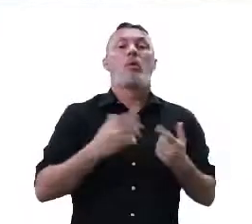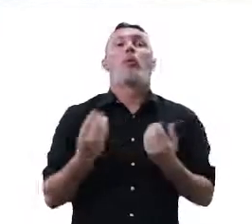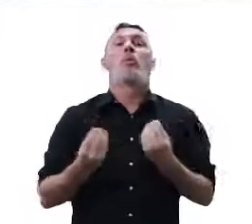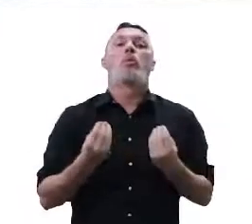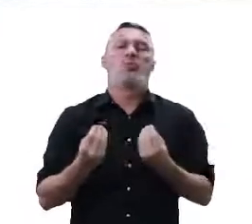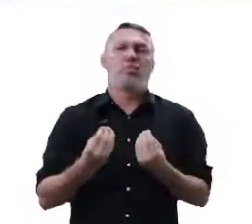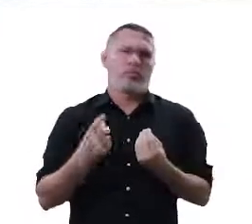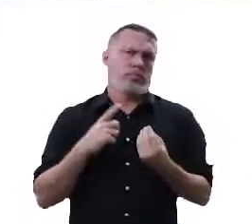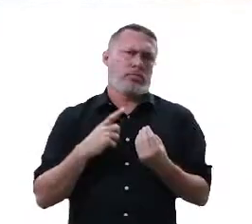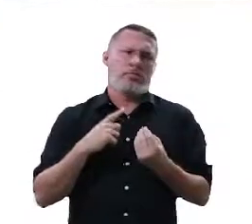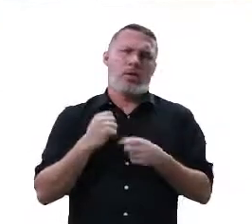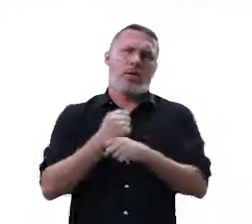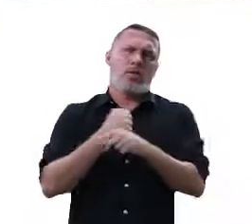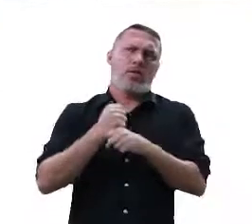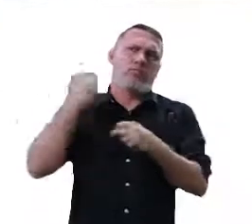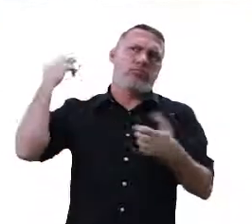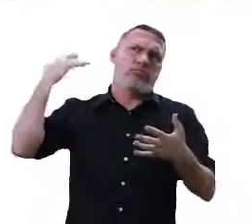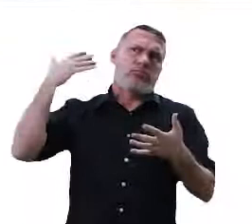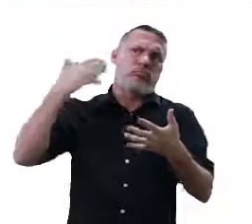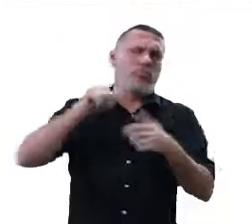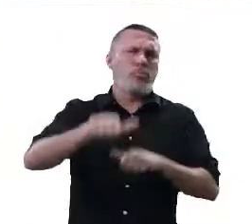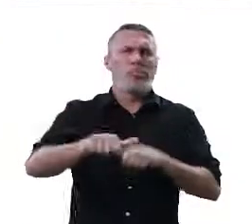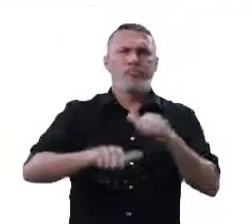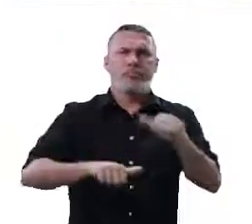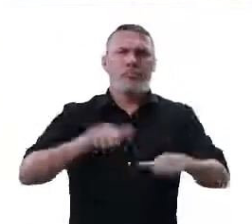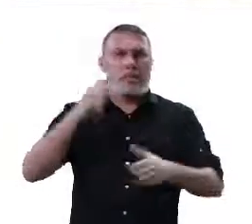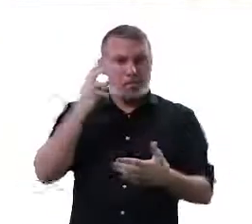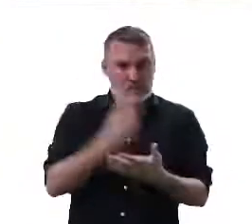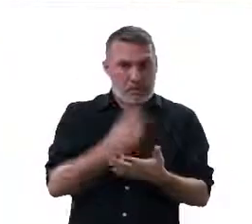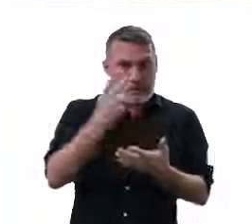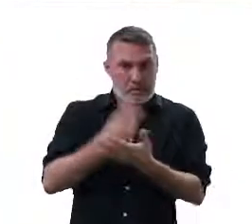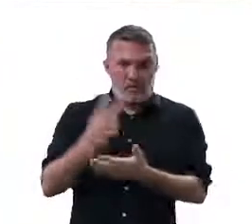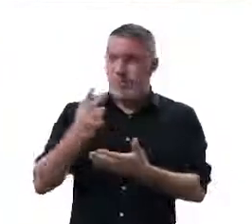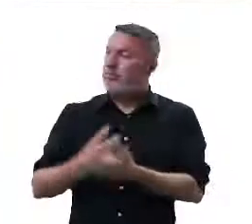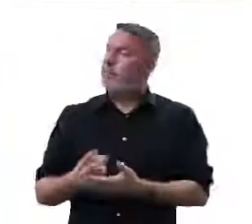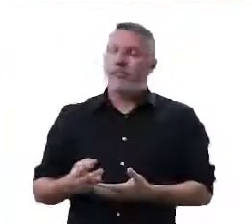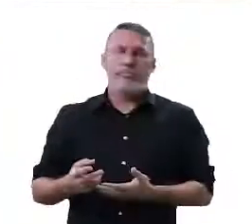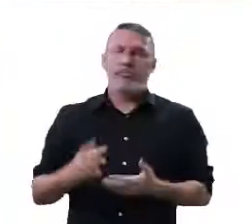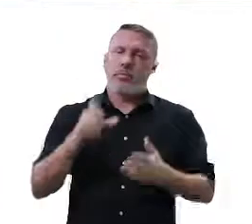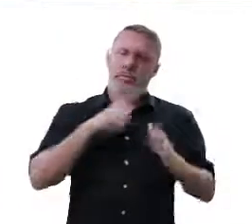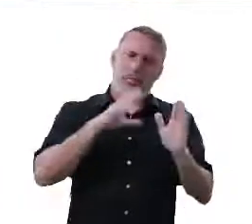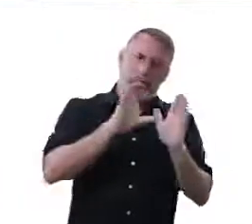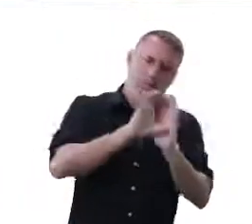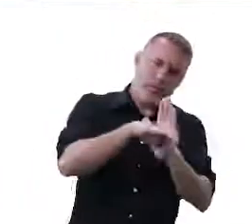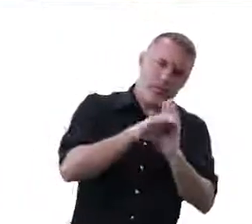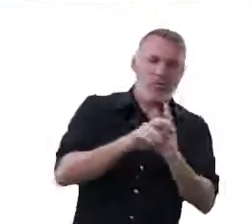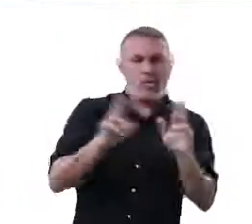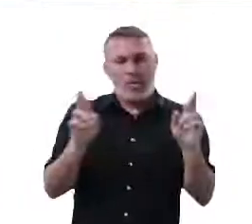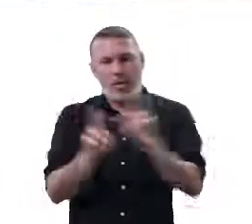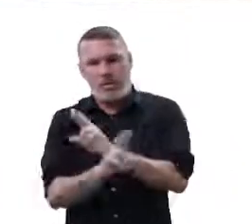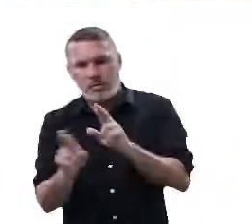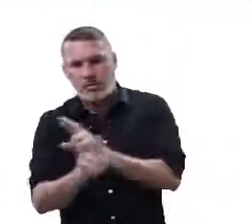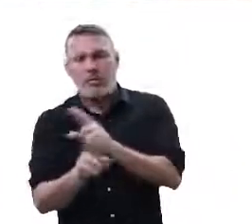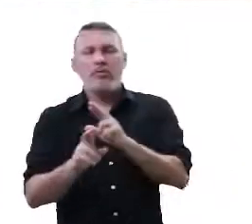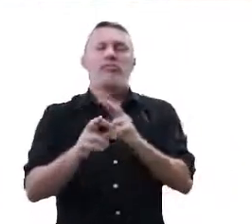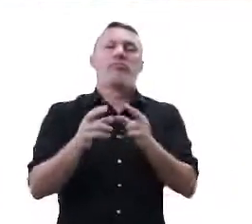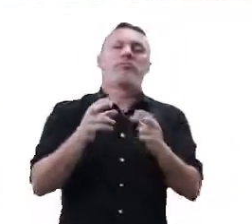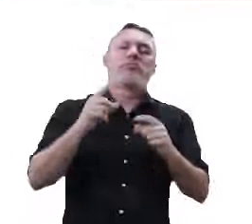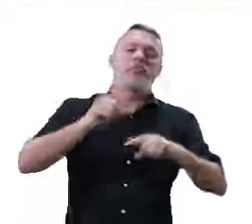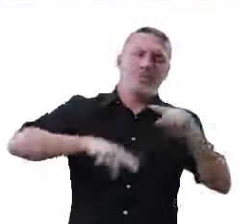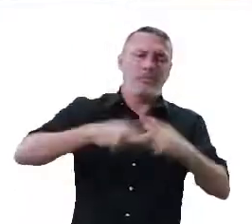trabalhar. Então, ela varia ao longo do tempo, não é a mesma. Embora o conceito relações de produção